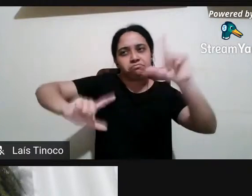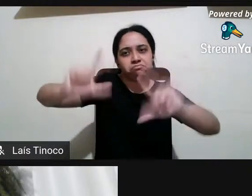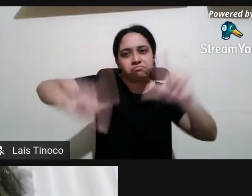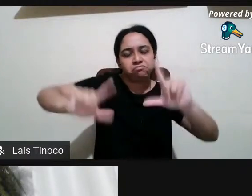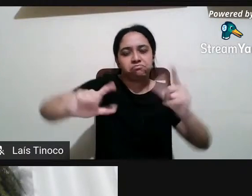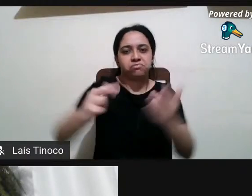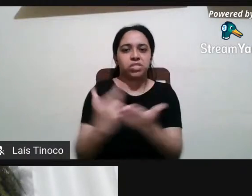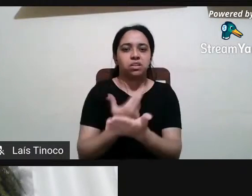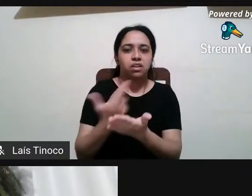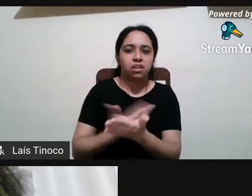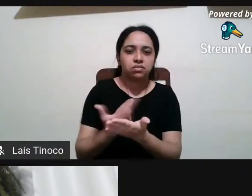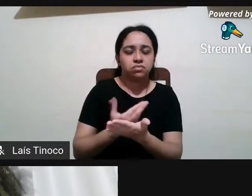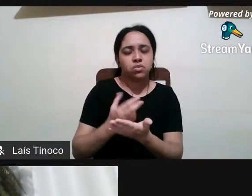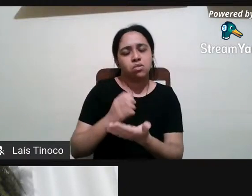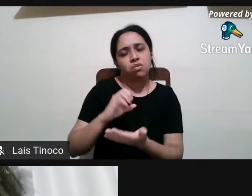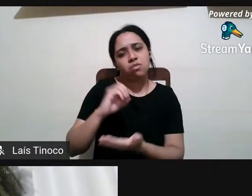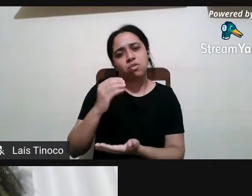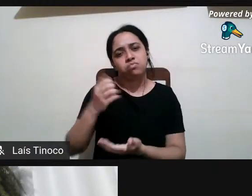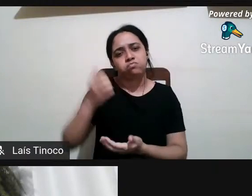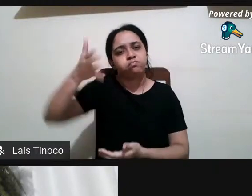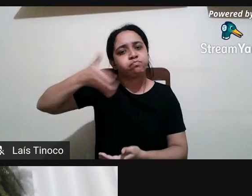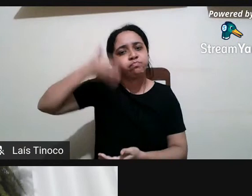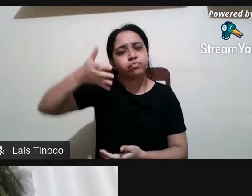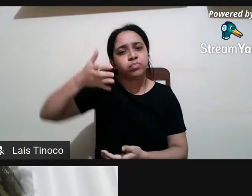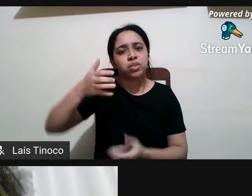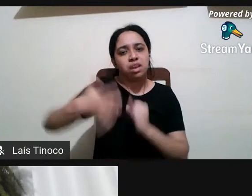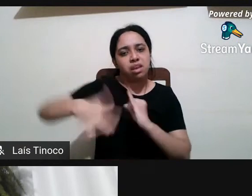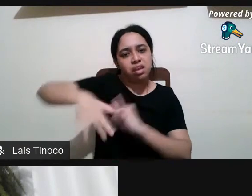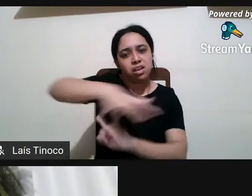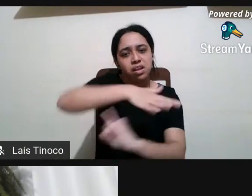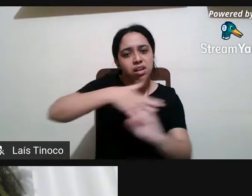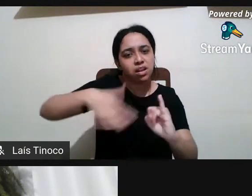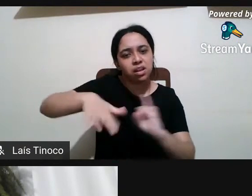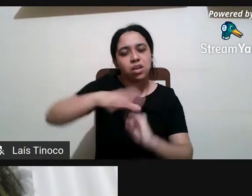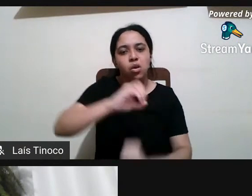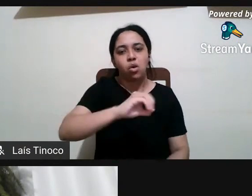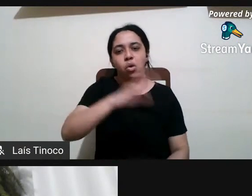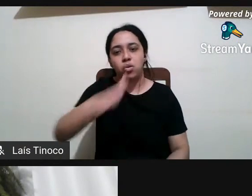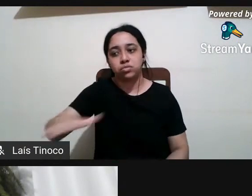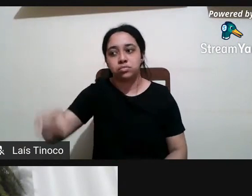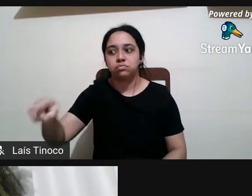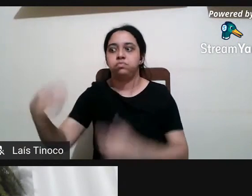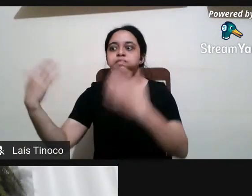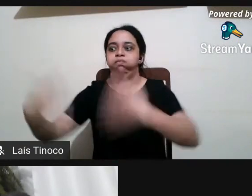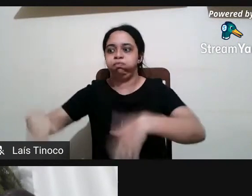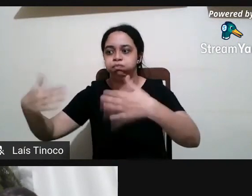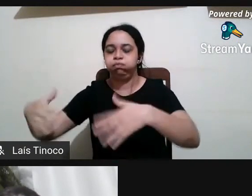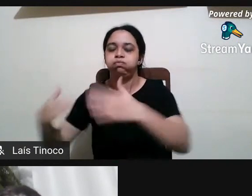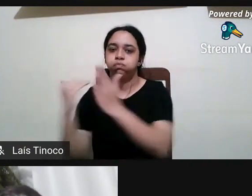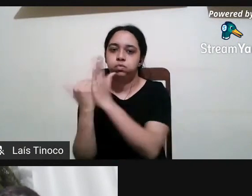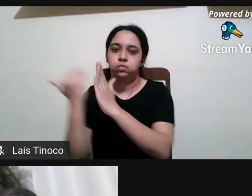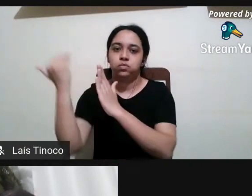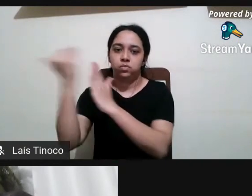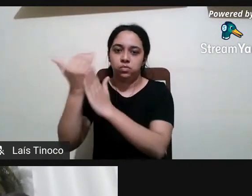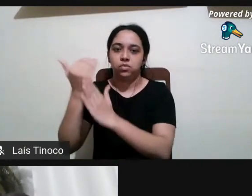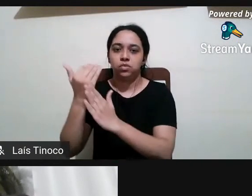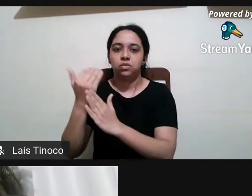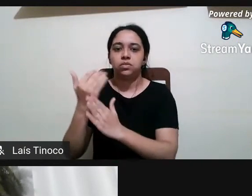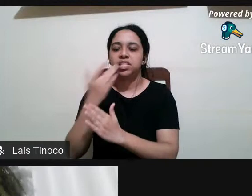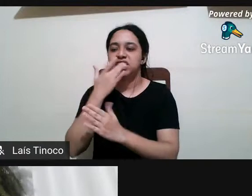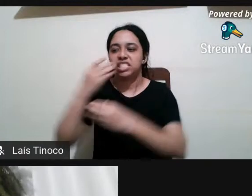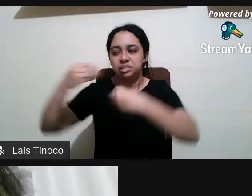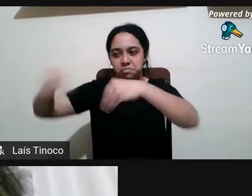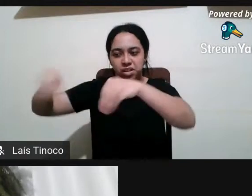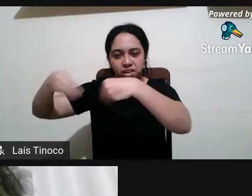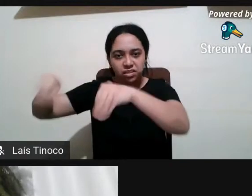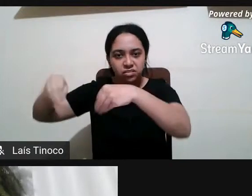alguns relatos daquelas ilhas oceânicas com muito plástico, né? Tu mesmo comentou que esses